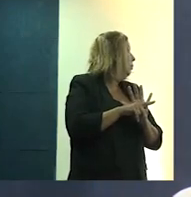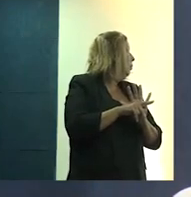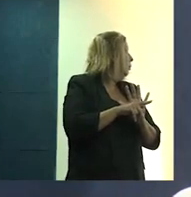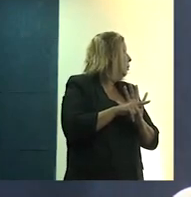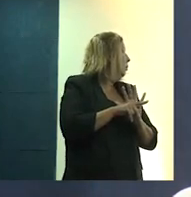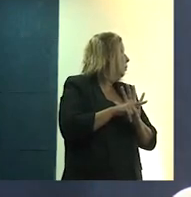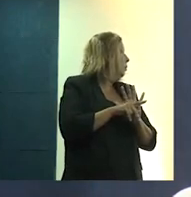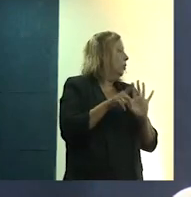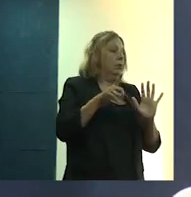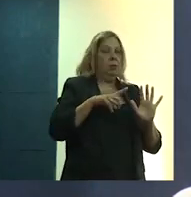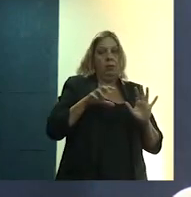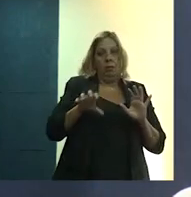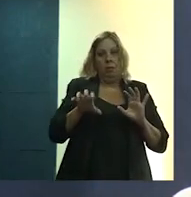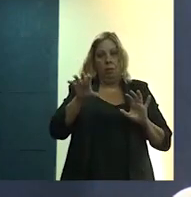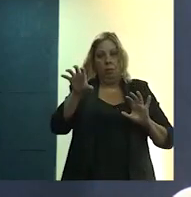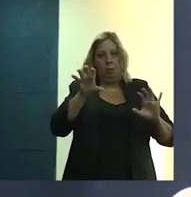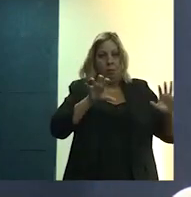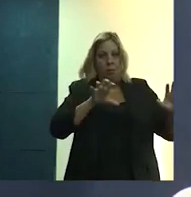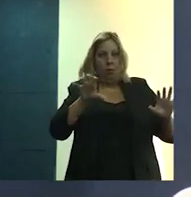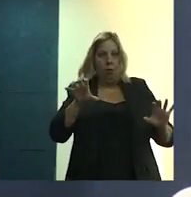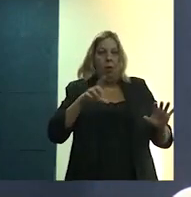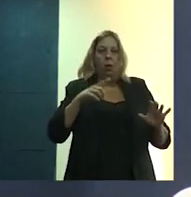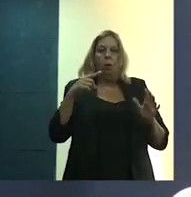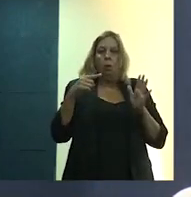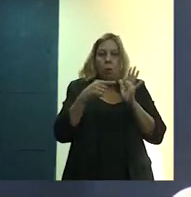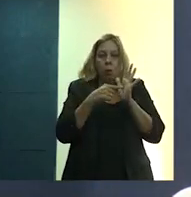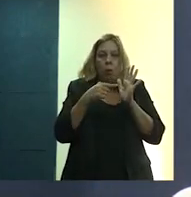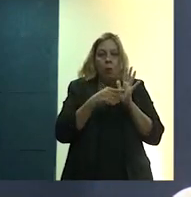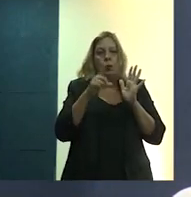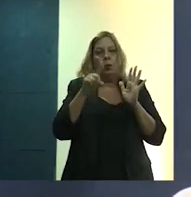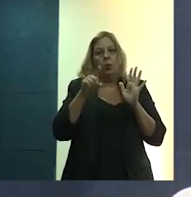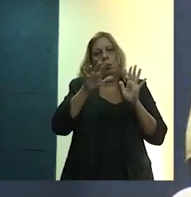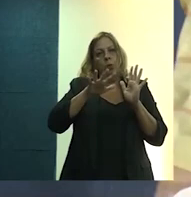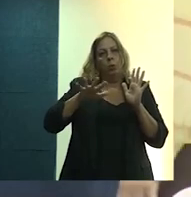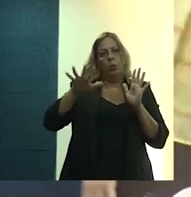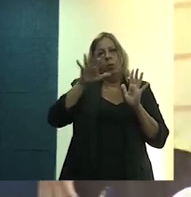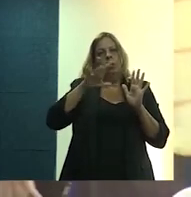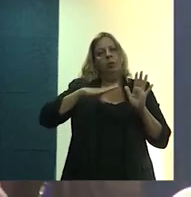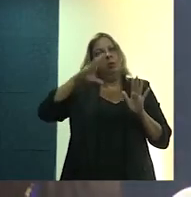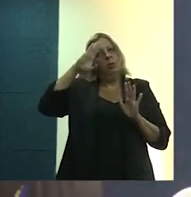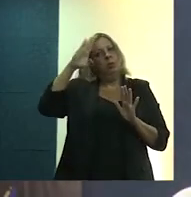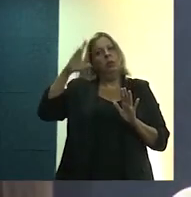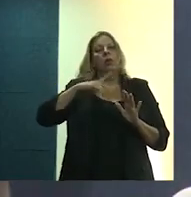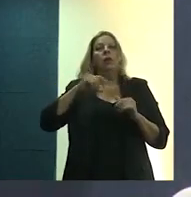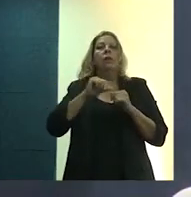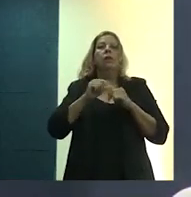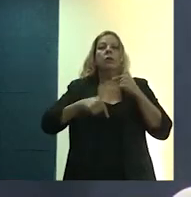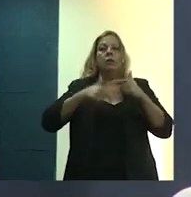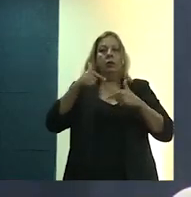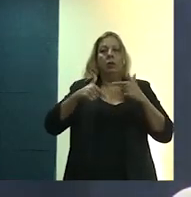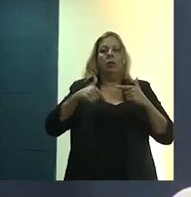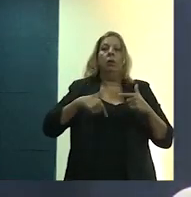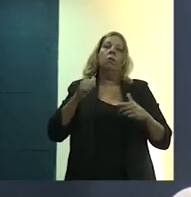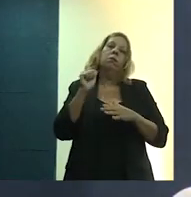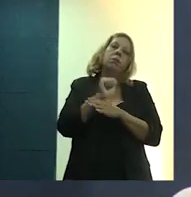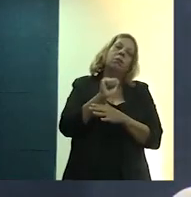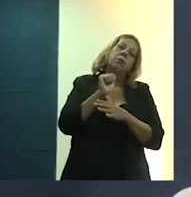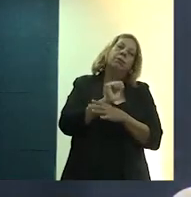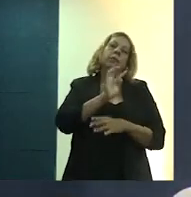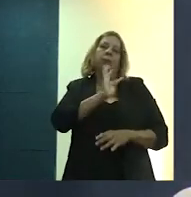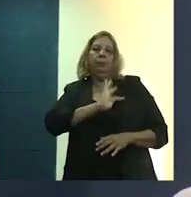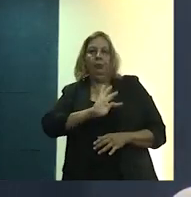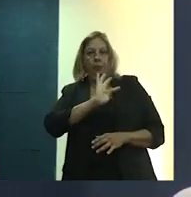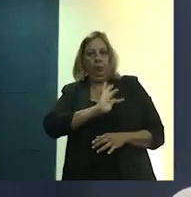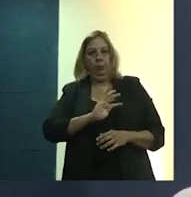da instalação necessariamente desse pontinho lá no território com uma Âncora para fazer esse trabalho da Assessoria Técnica né